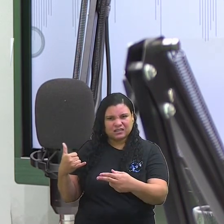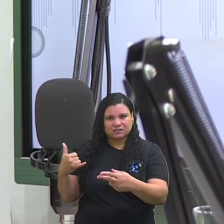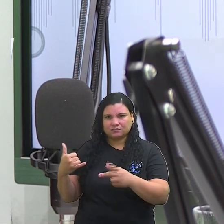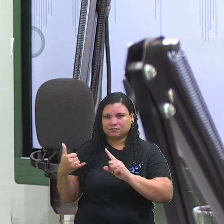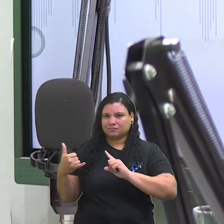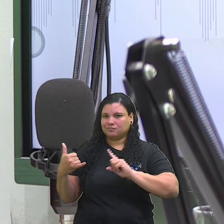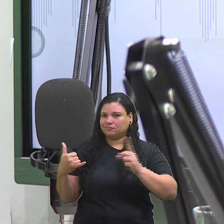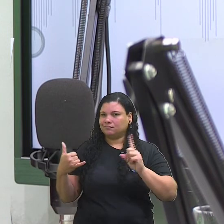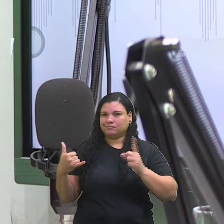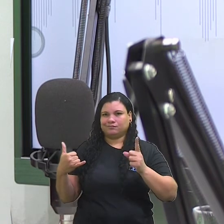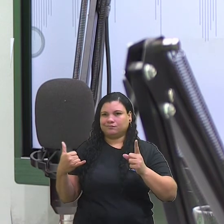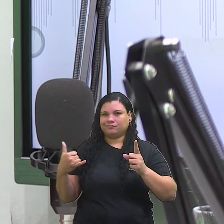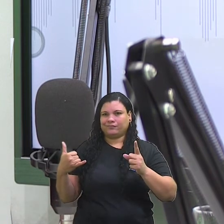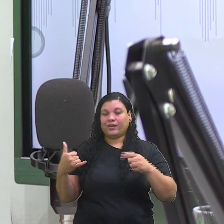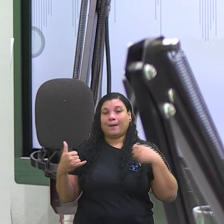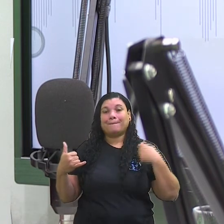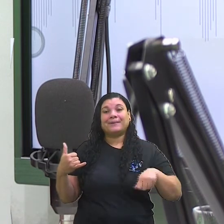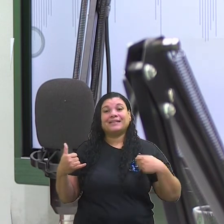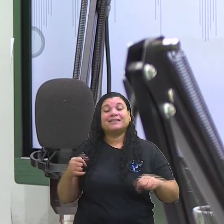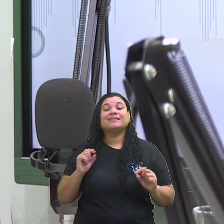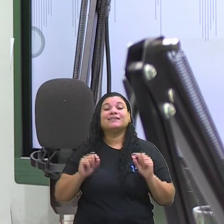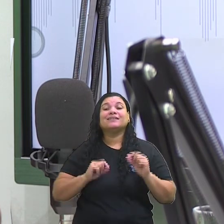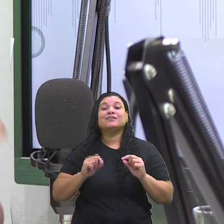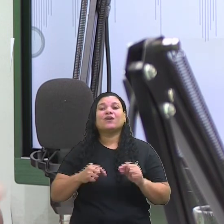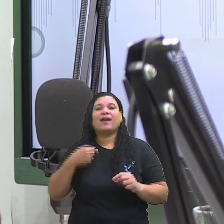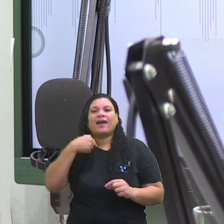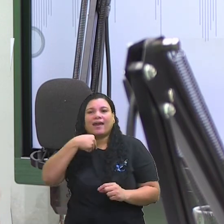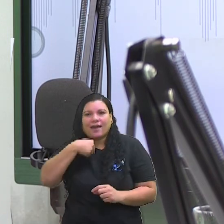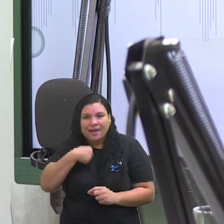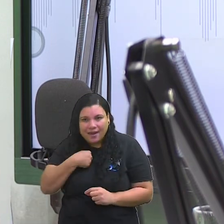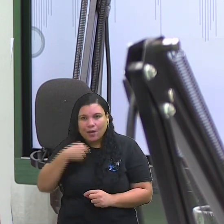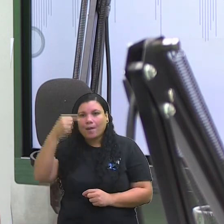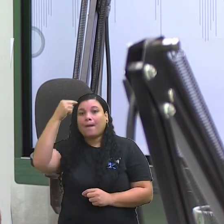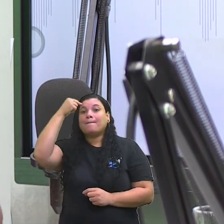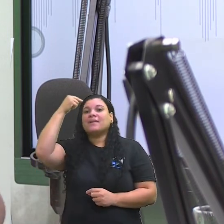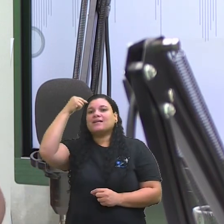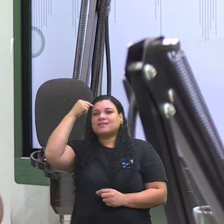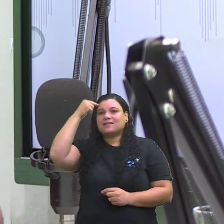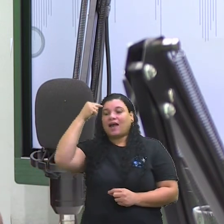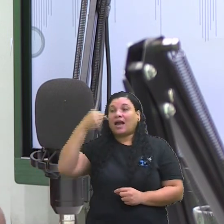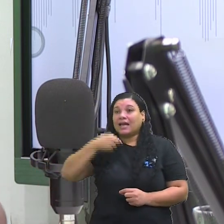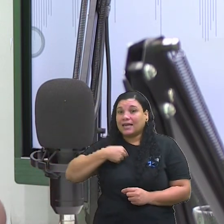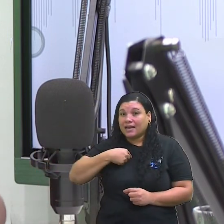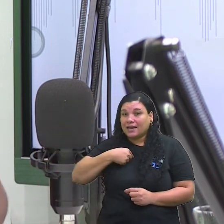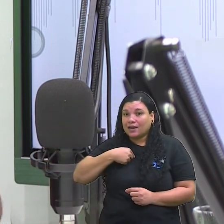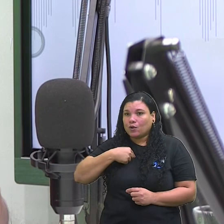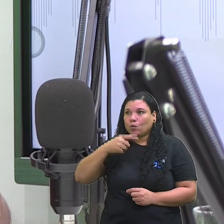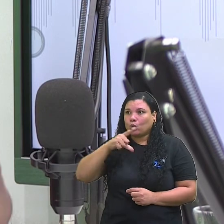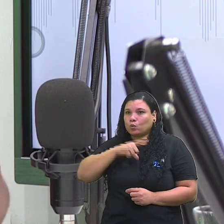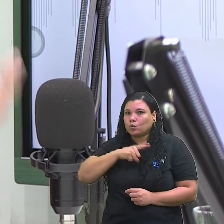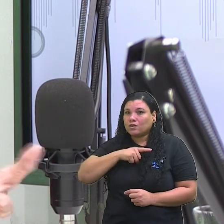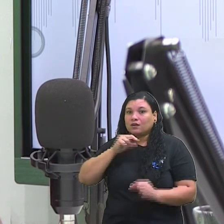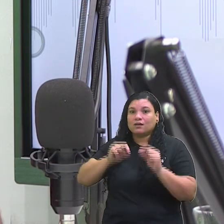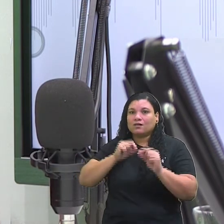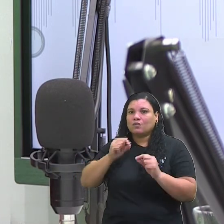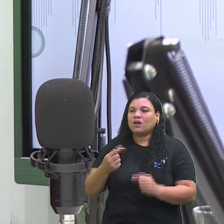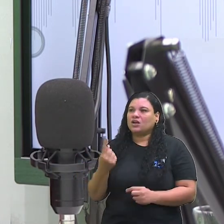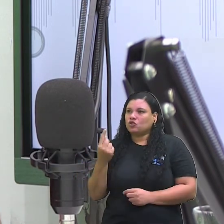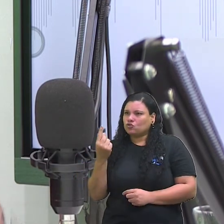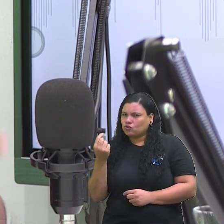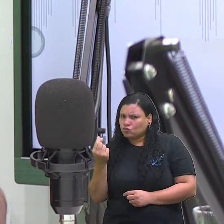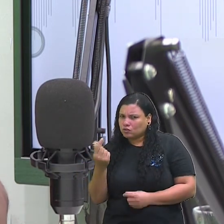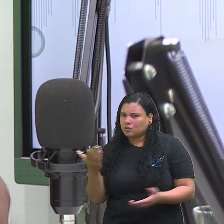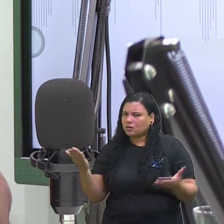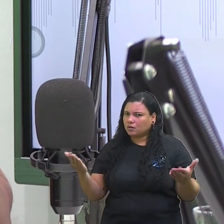senão... Eu estou contribuindo para que o meu filho futuramente seja um consumista, contumaz, teimoso